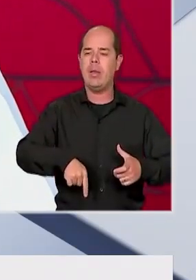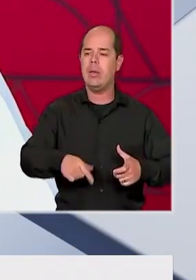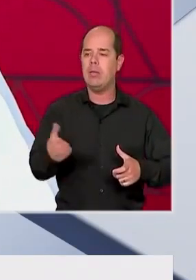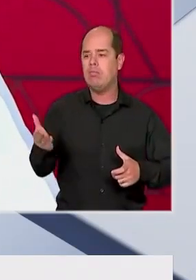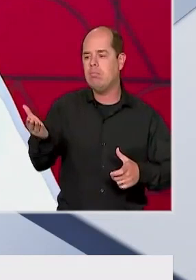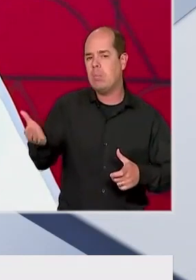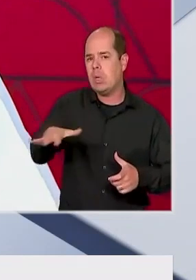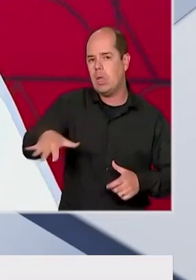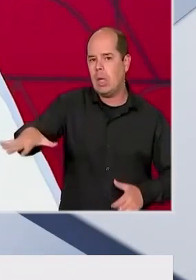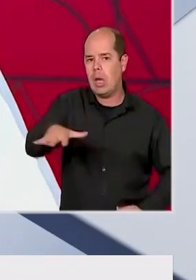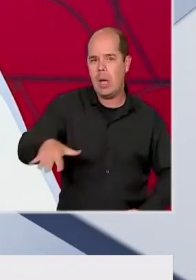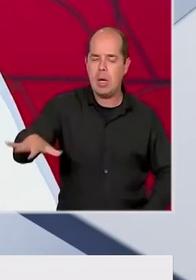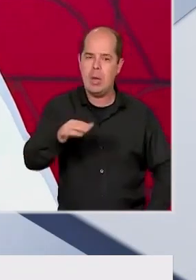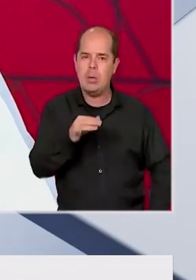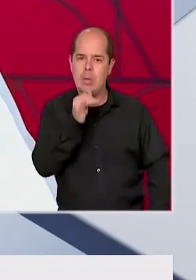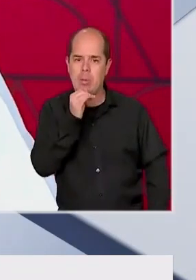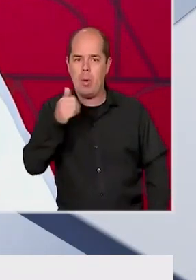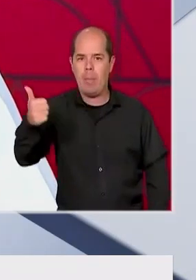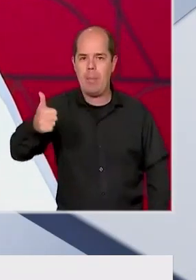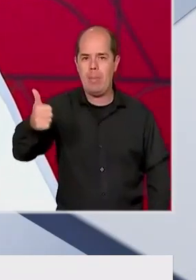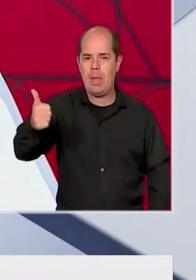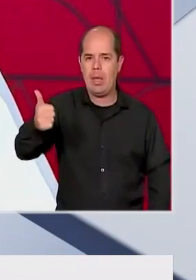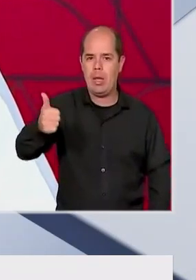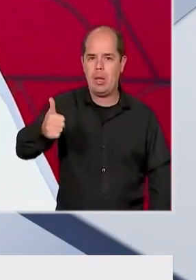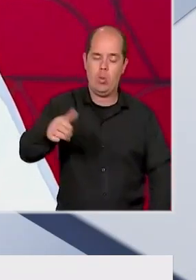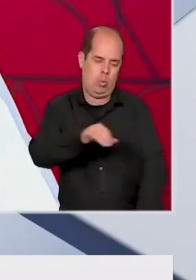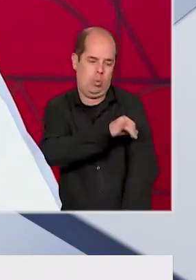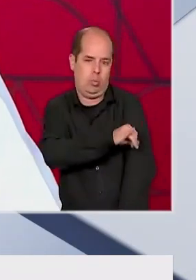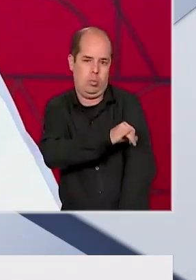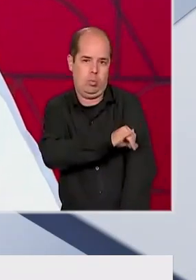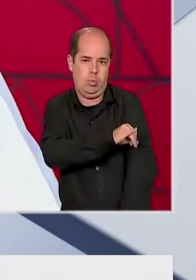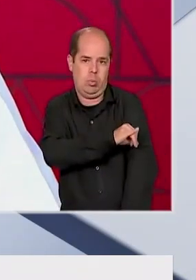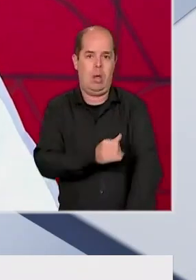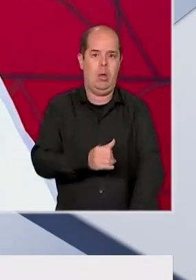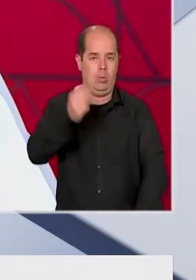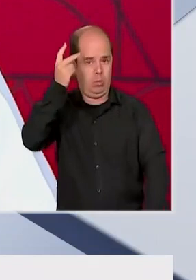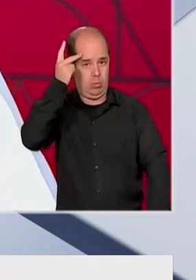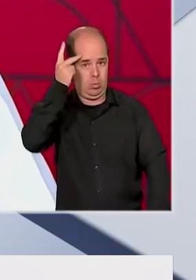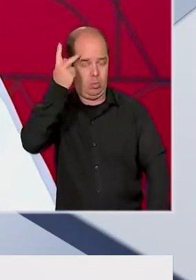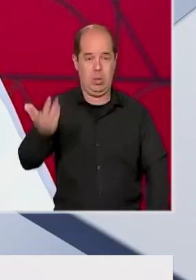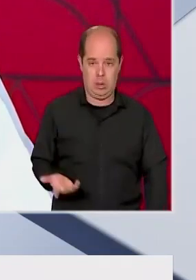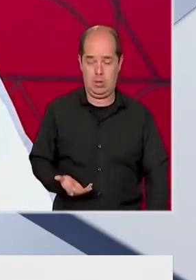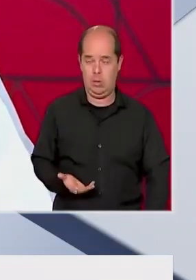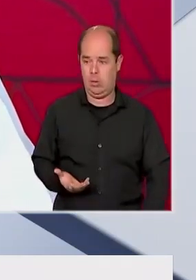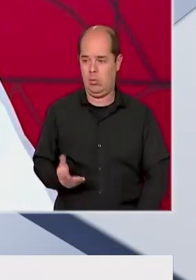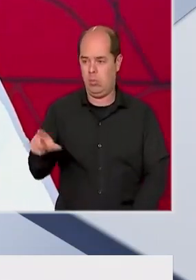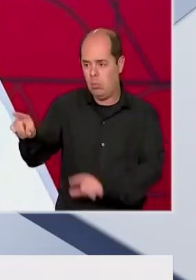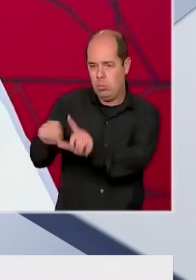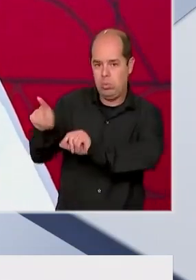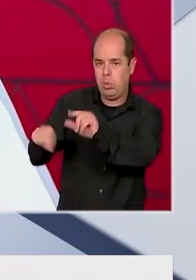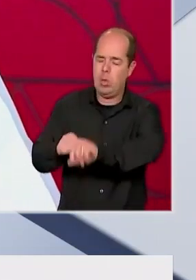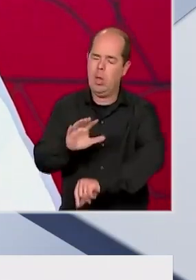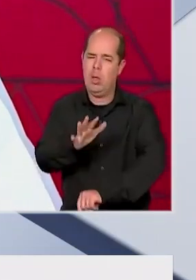os governos anteriores todos Eles pecaram erraram muito na questão da segurança pública e mereciam serem